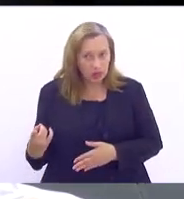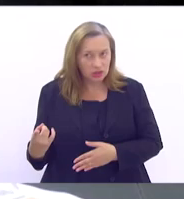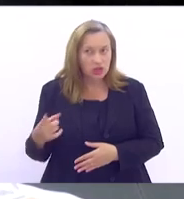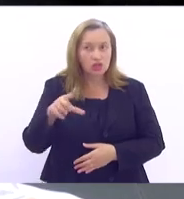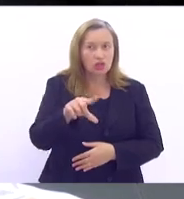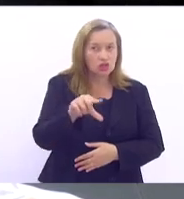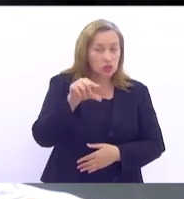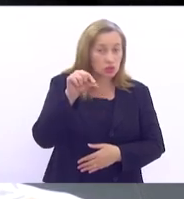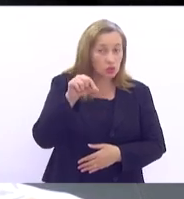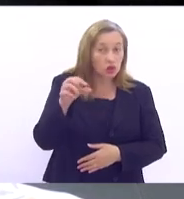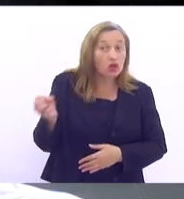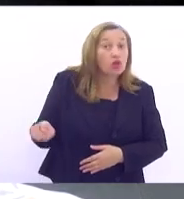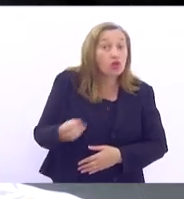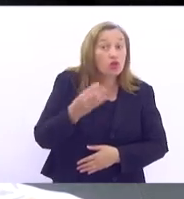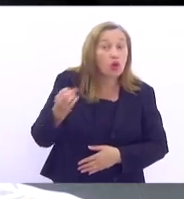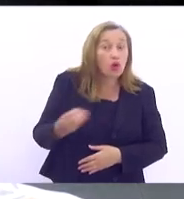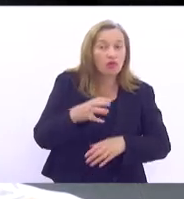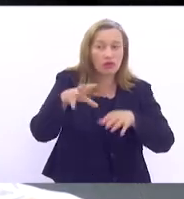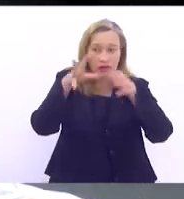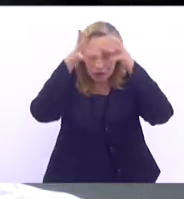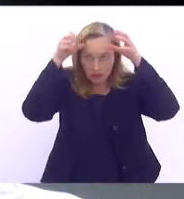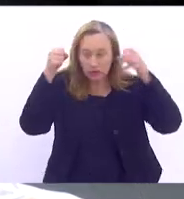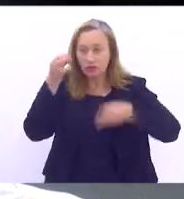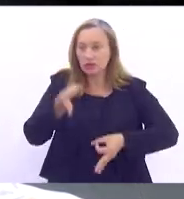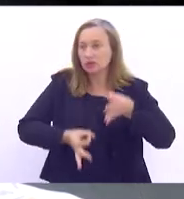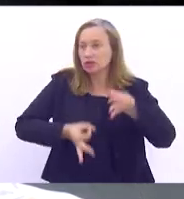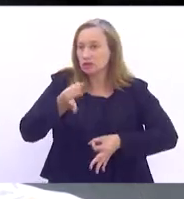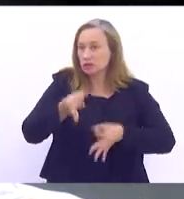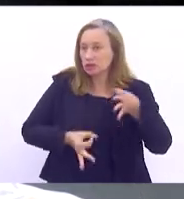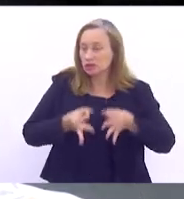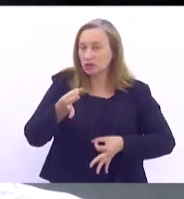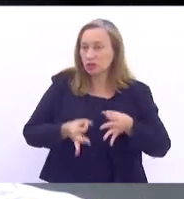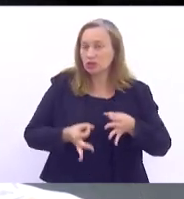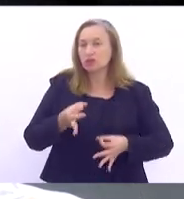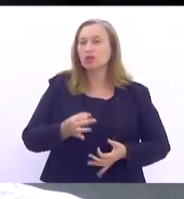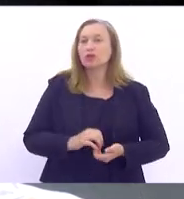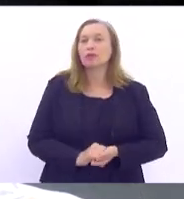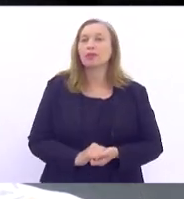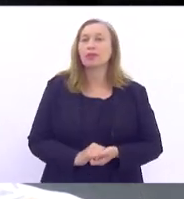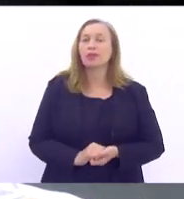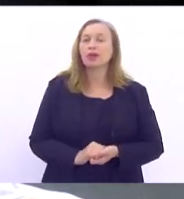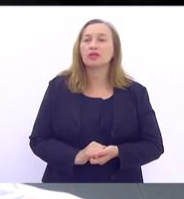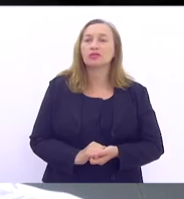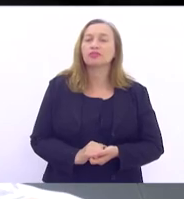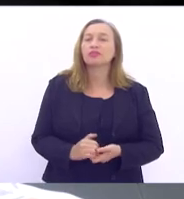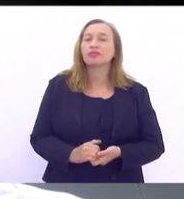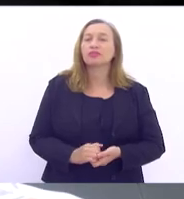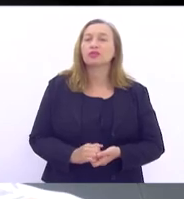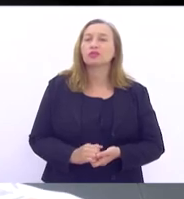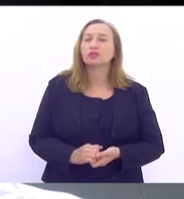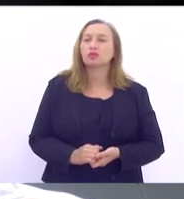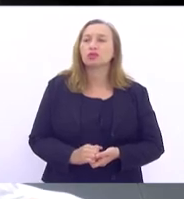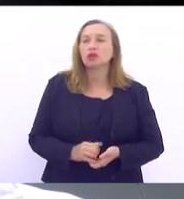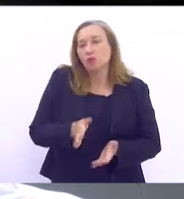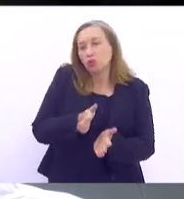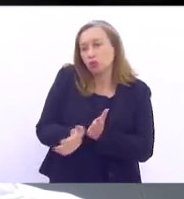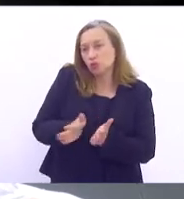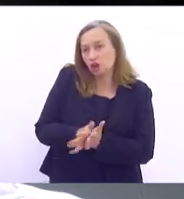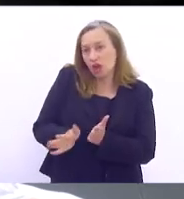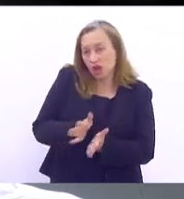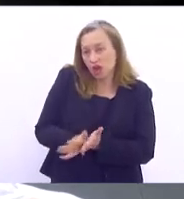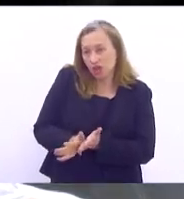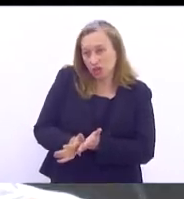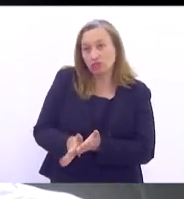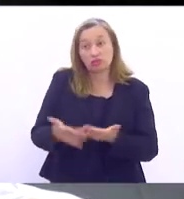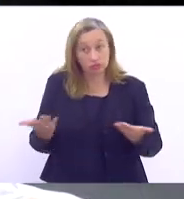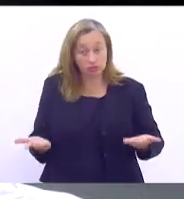decisão recente do Supremo, passou a se admitir, né, até mesmo aumento de despesa em